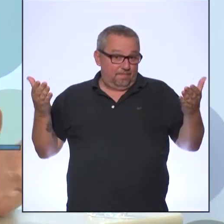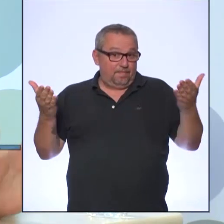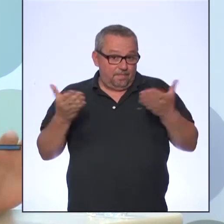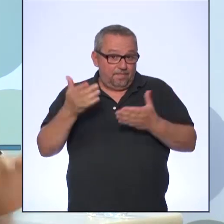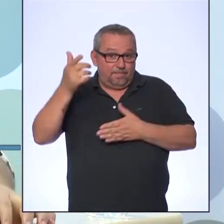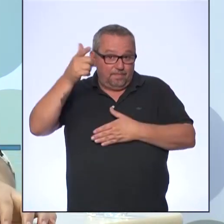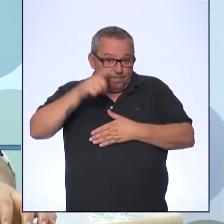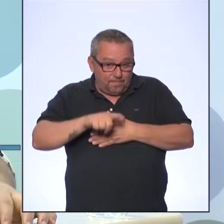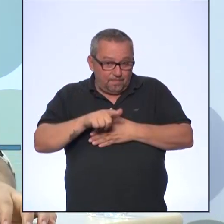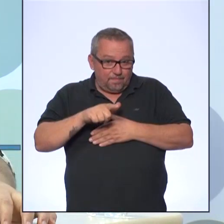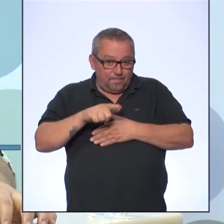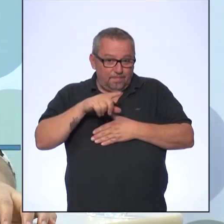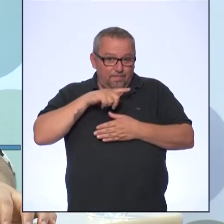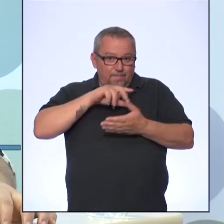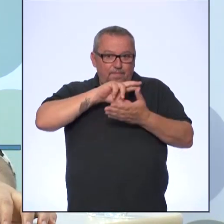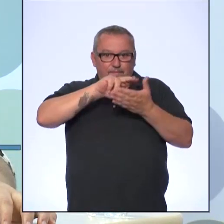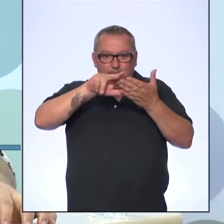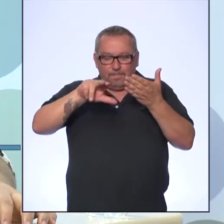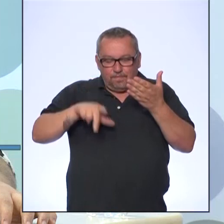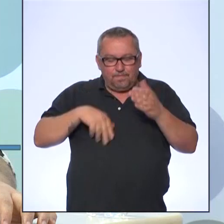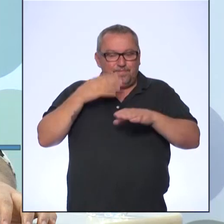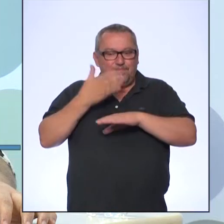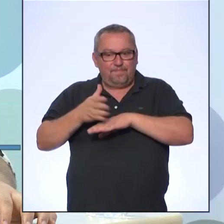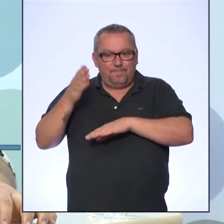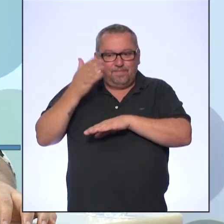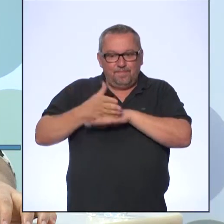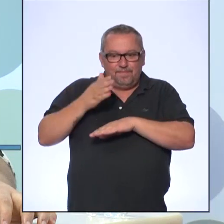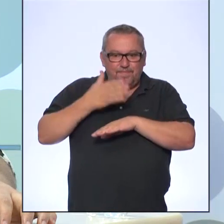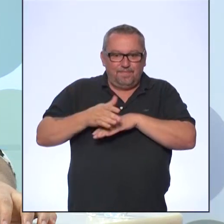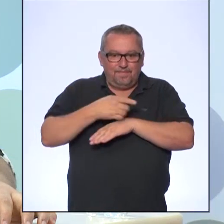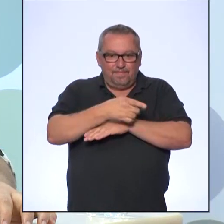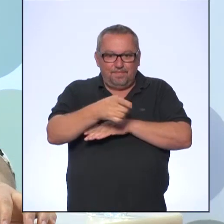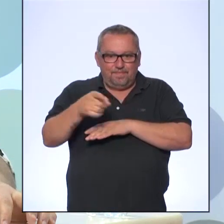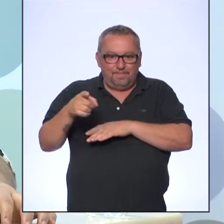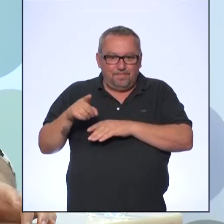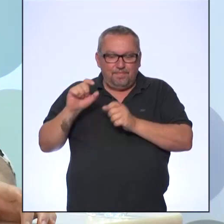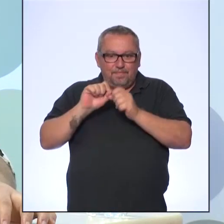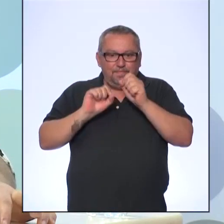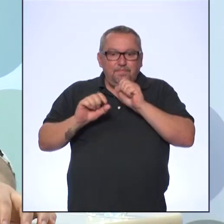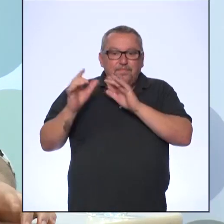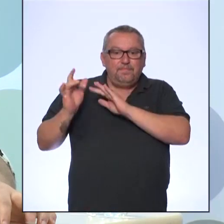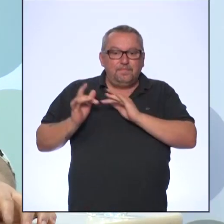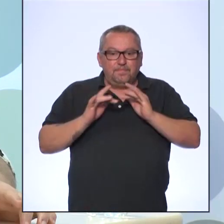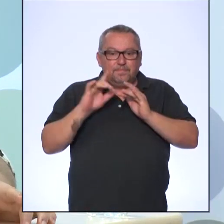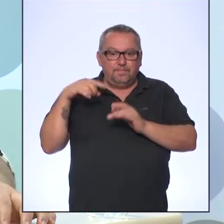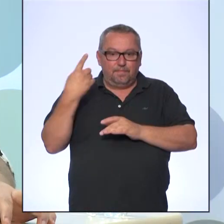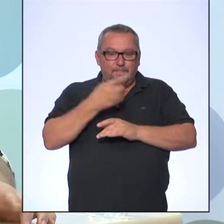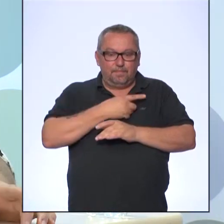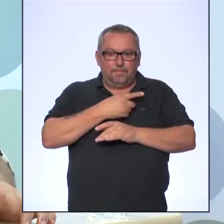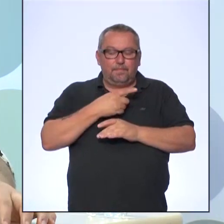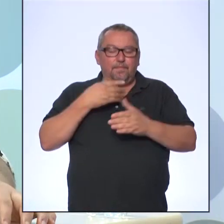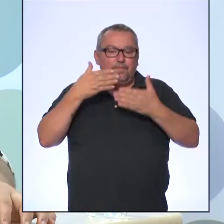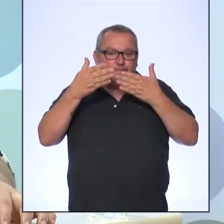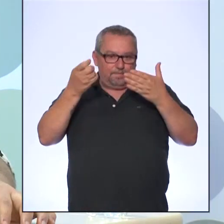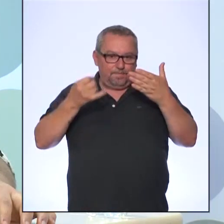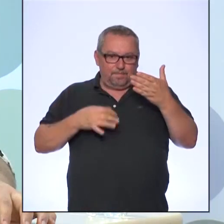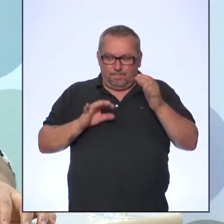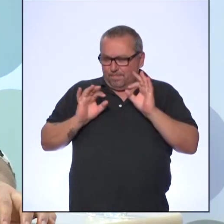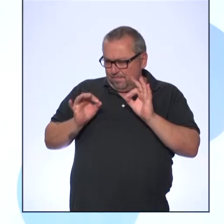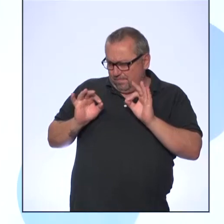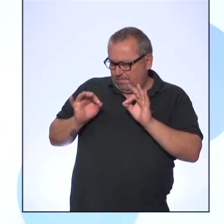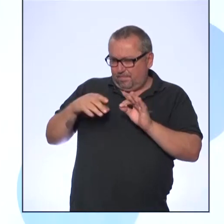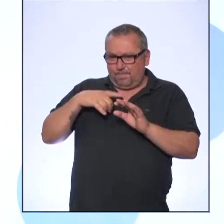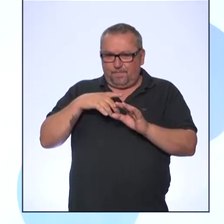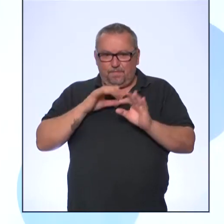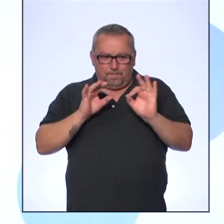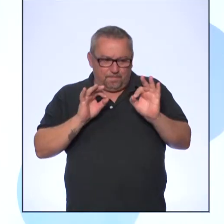de novo, vamos ter várias atividades para vocês interagirem com a gente pelo chat, né, Priscila? Sim, nós